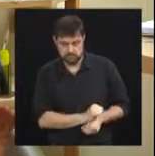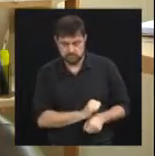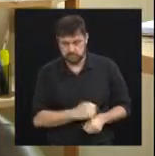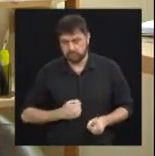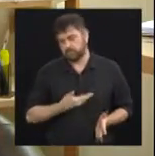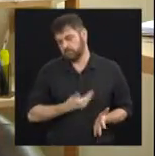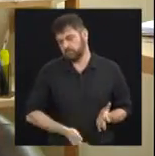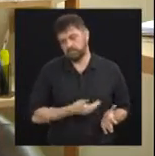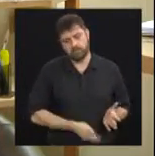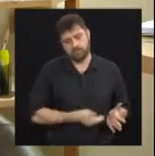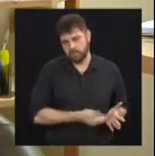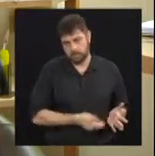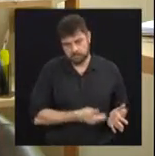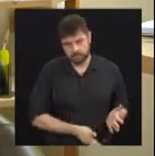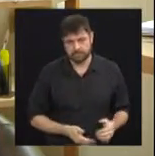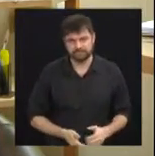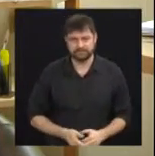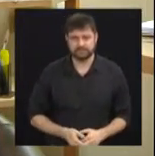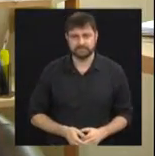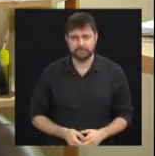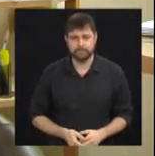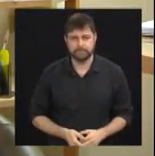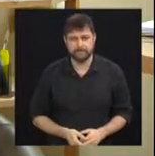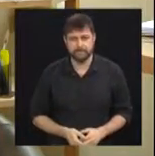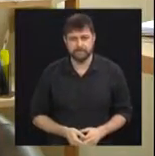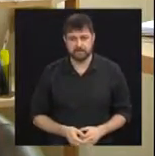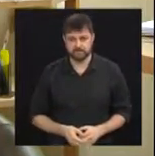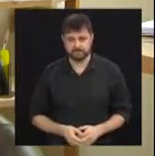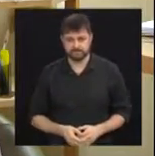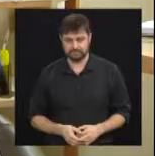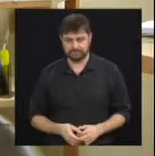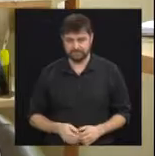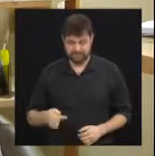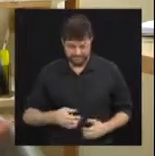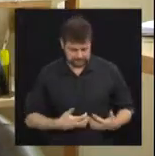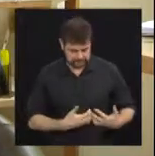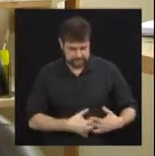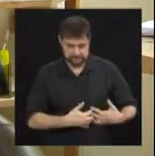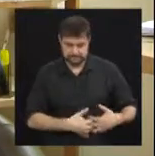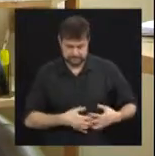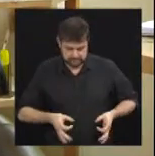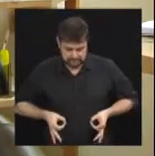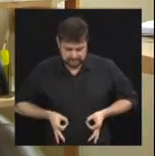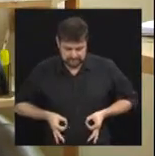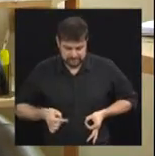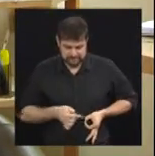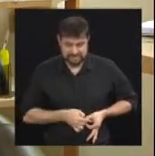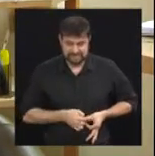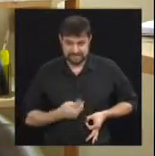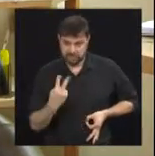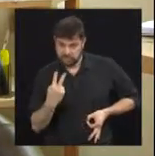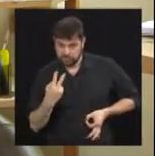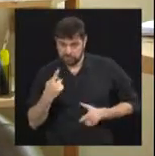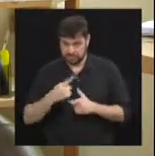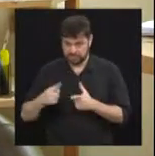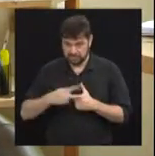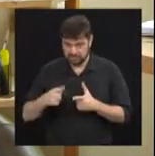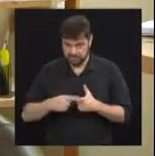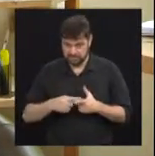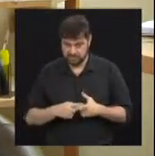perdemos esses óvulos, né? Então, exatamente esse tipo de funcionamento ovariano gera duas principais consequências. Uma